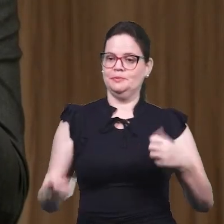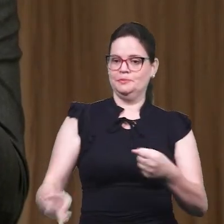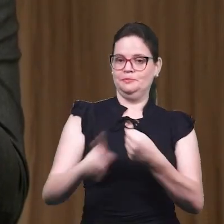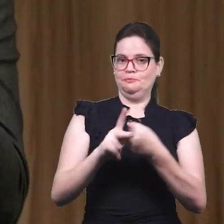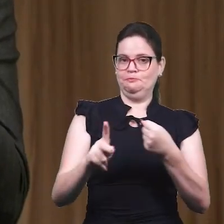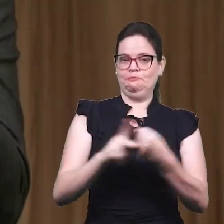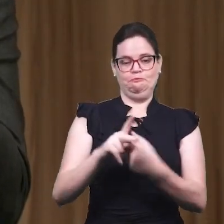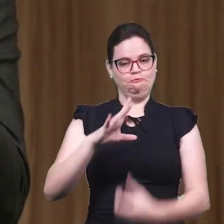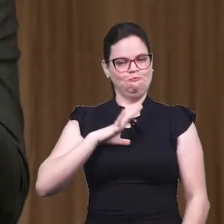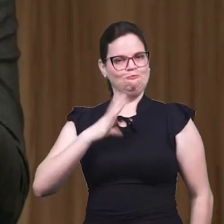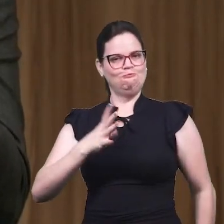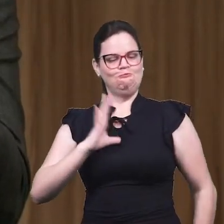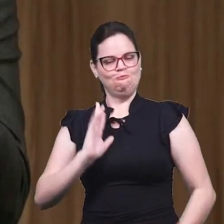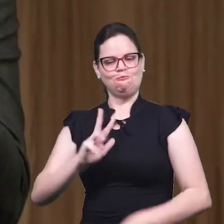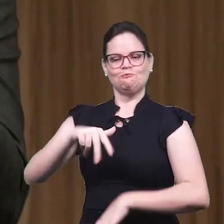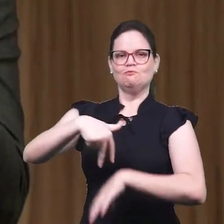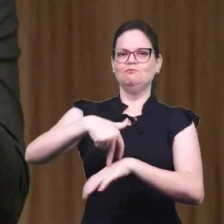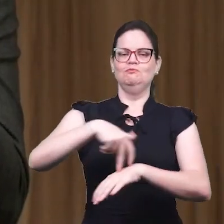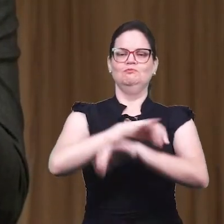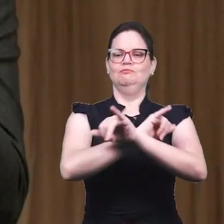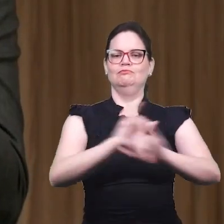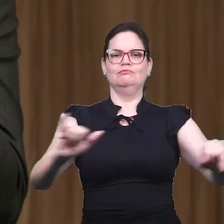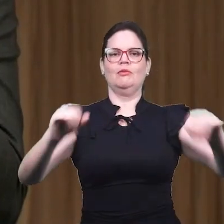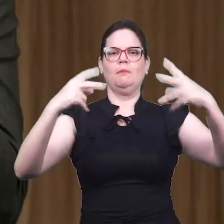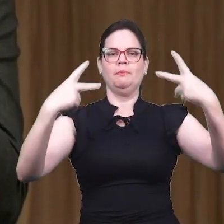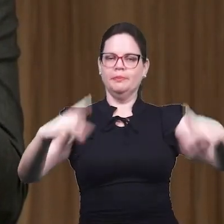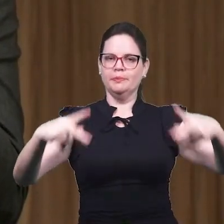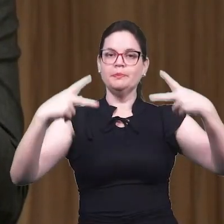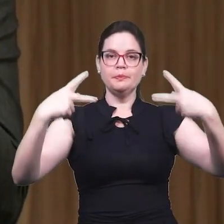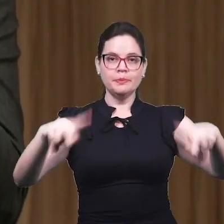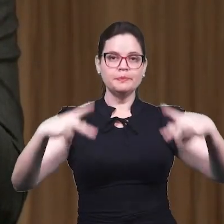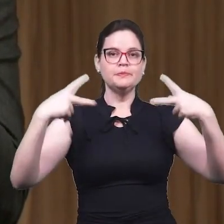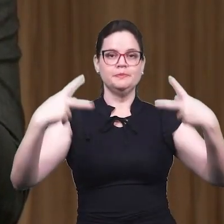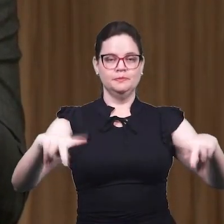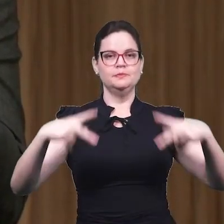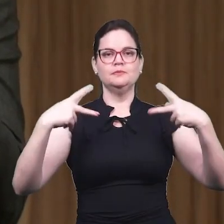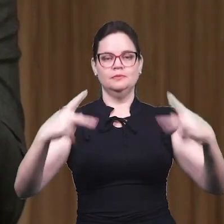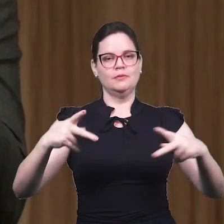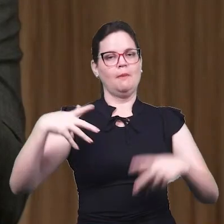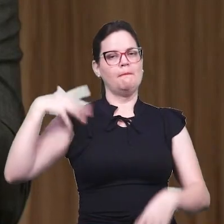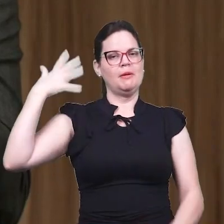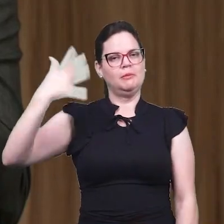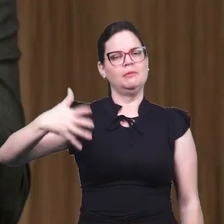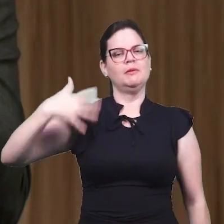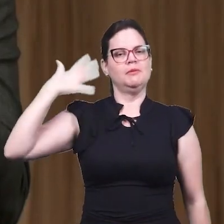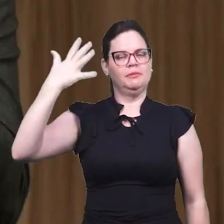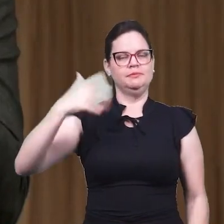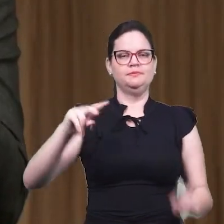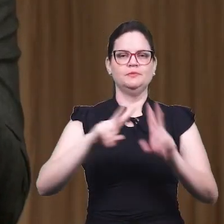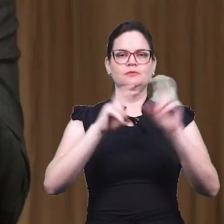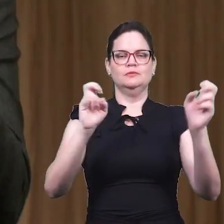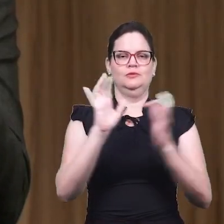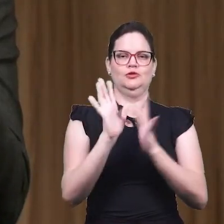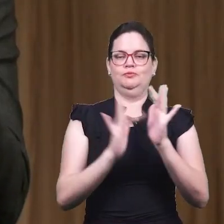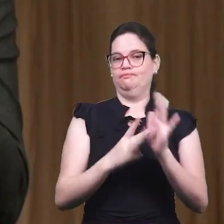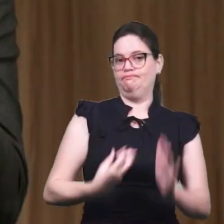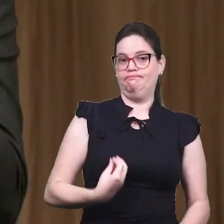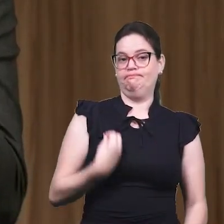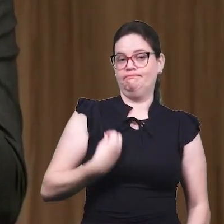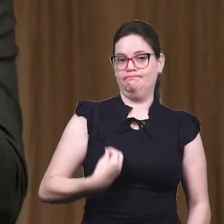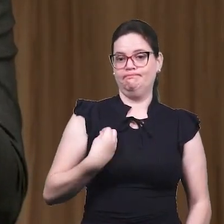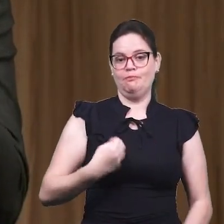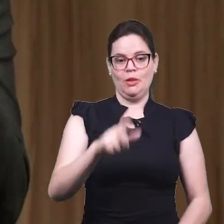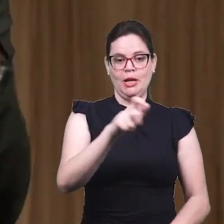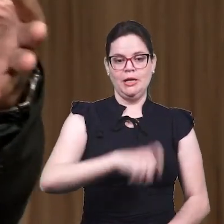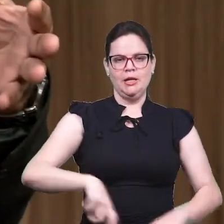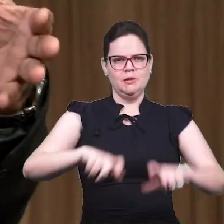a ousadia do Espírito, ele traz a primeira palavra, a primeira mensagem do Espírito Santo